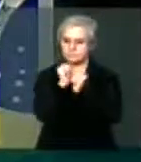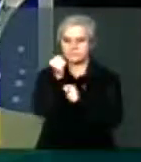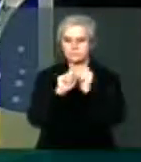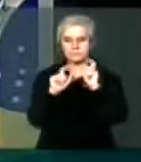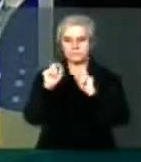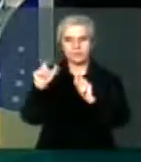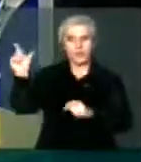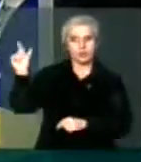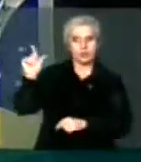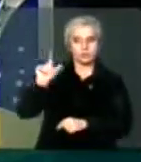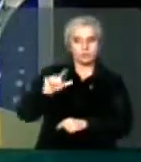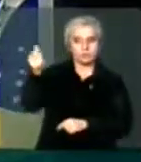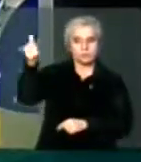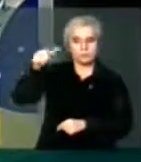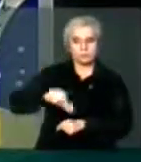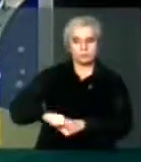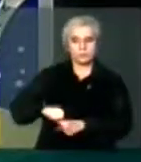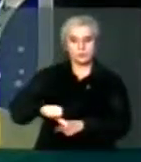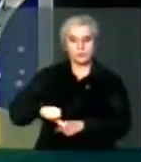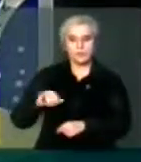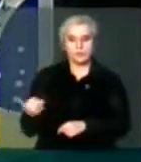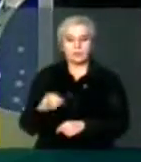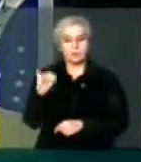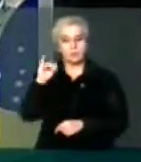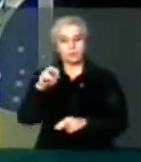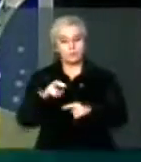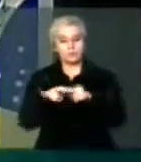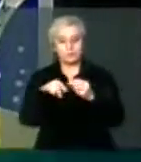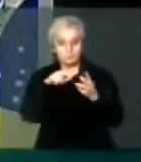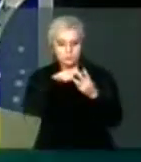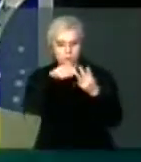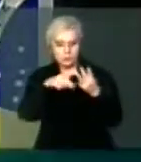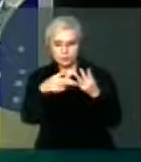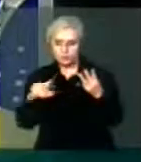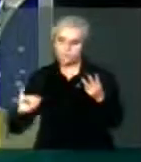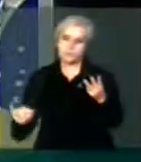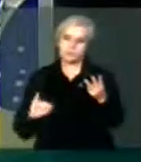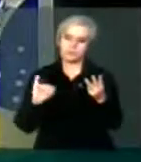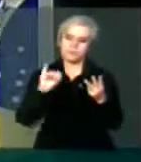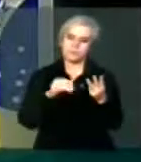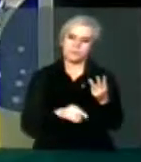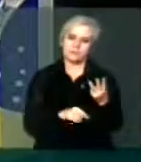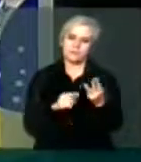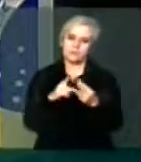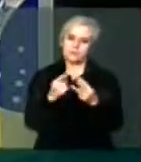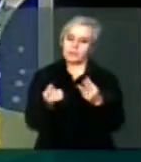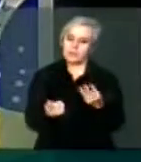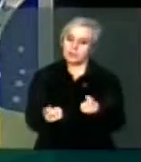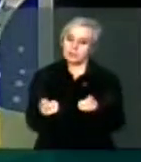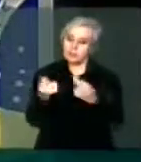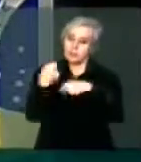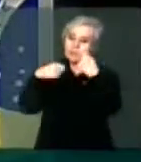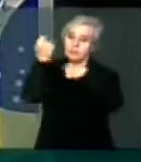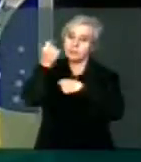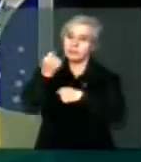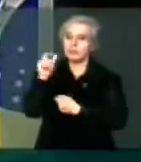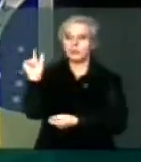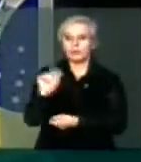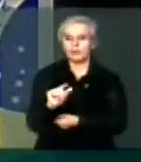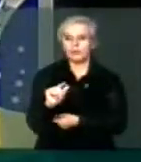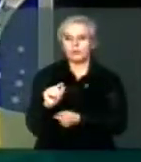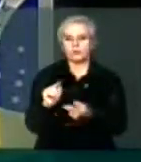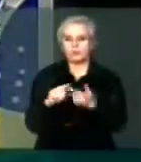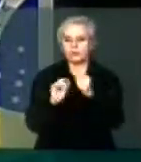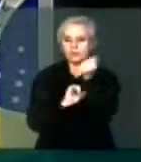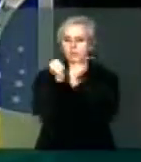a retração é considerada expressiva em razão de três fatores principais: baixo crescimento econômico,